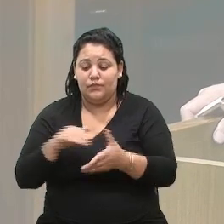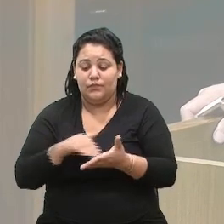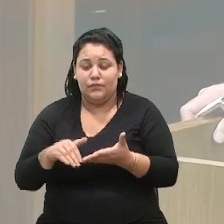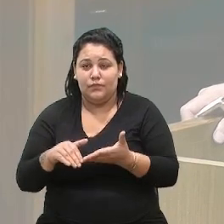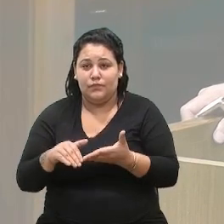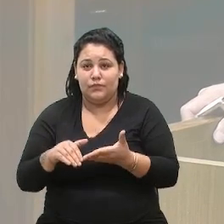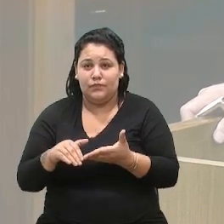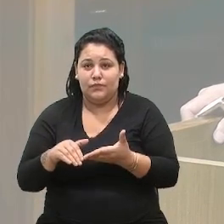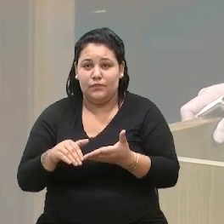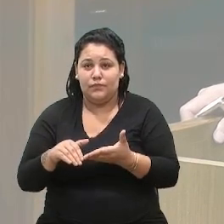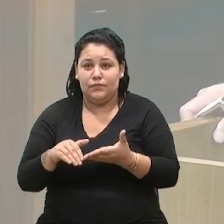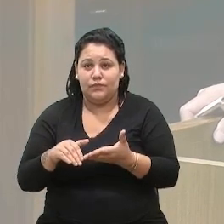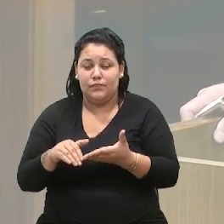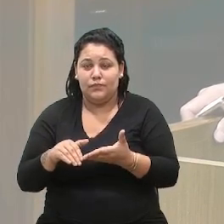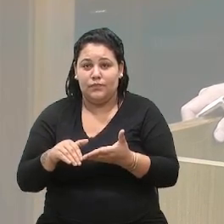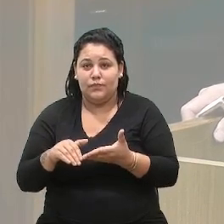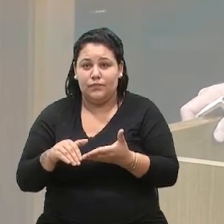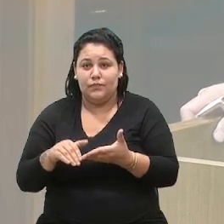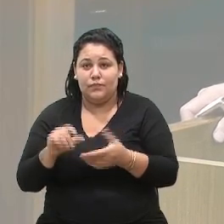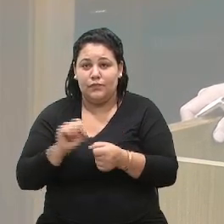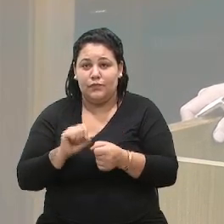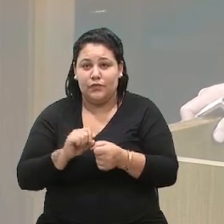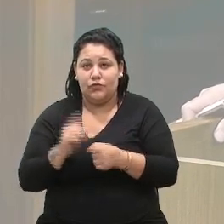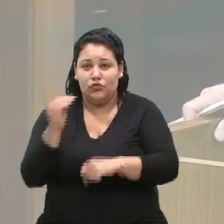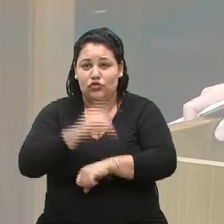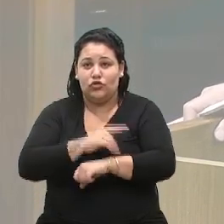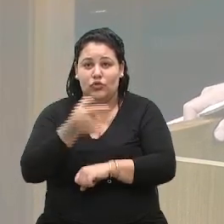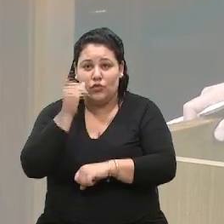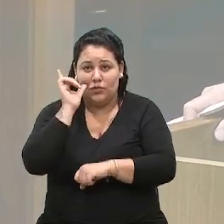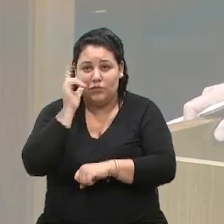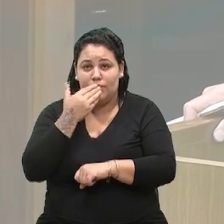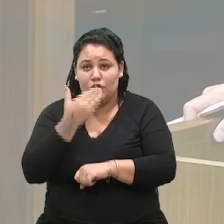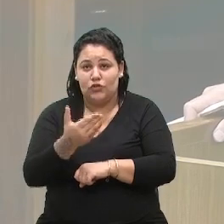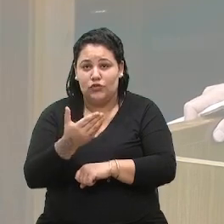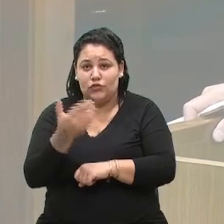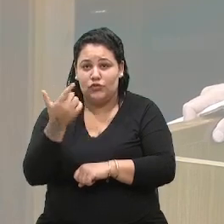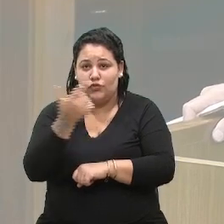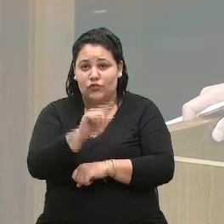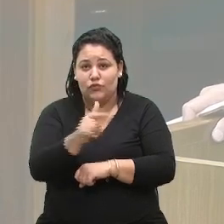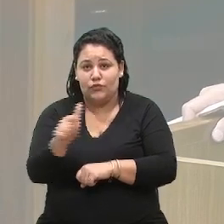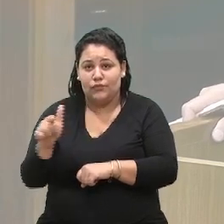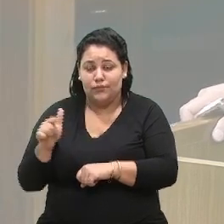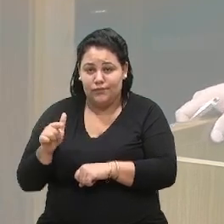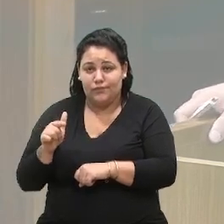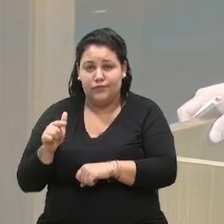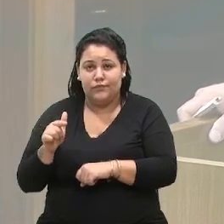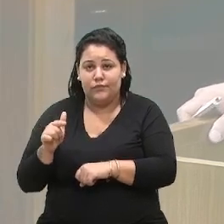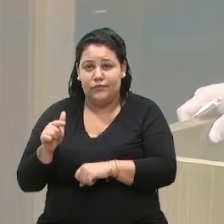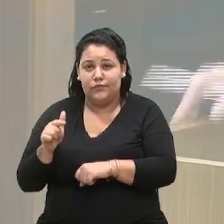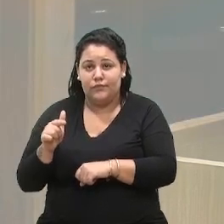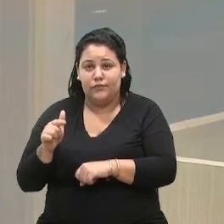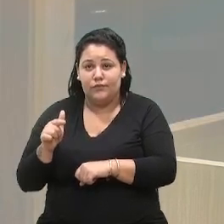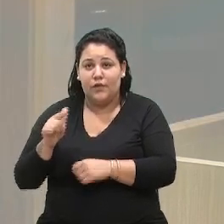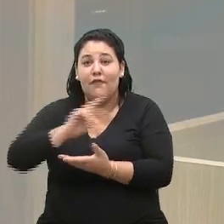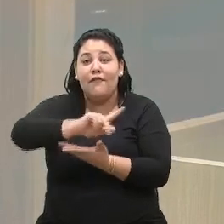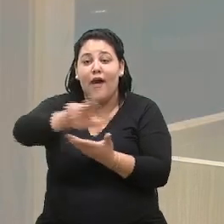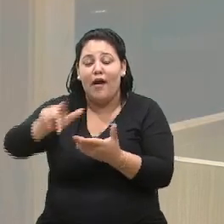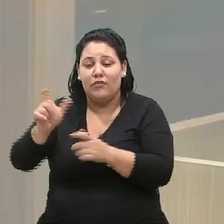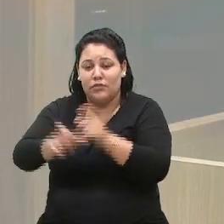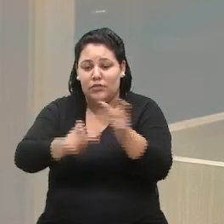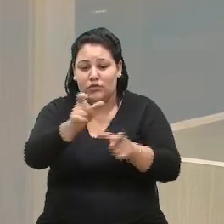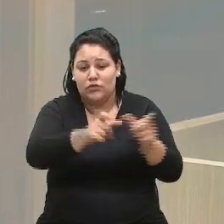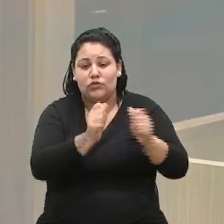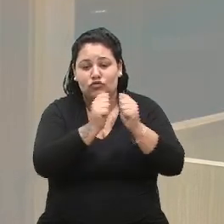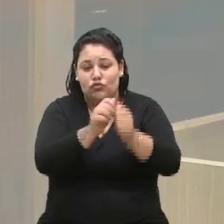a pedido de muitas pessoas, inclusive de servidores da Fundação de Assistência Social, juntamente com